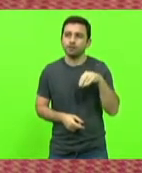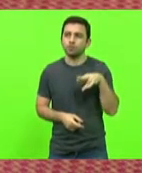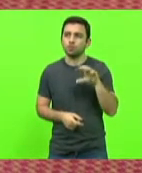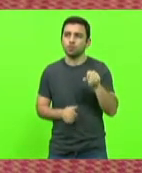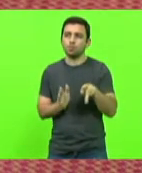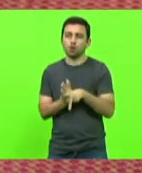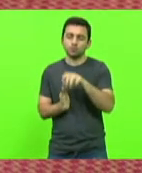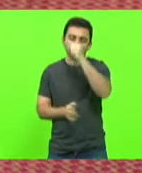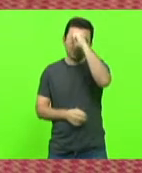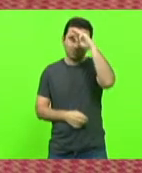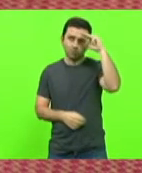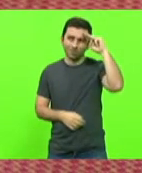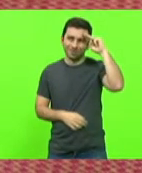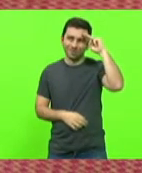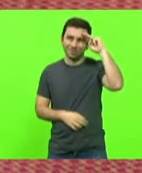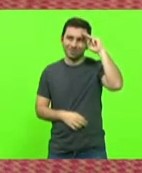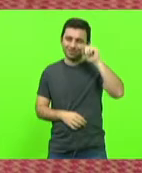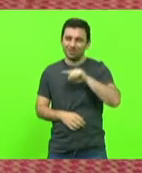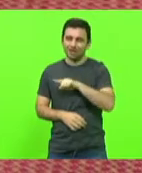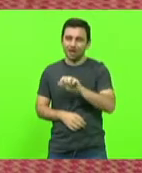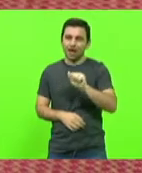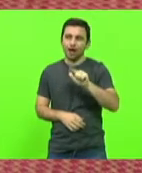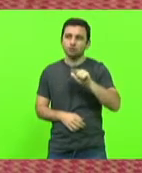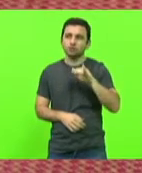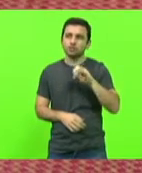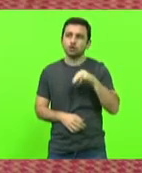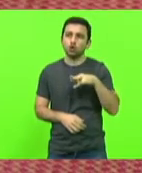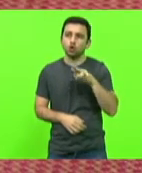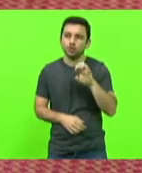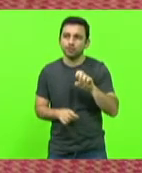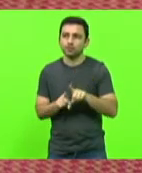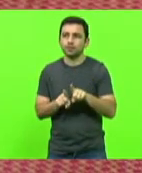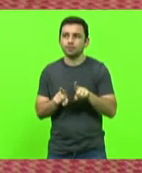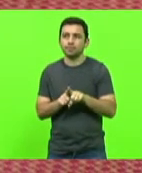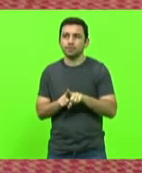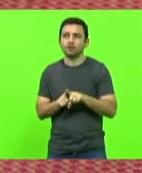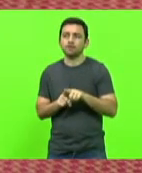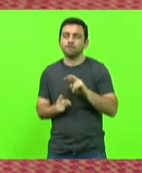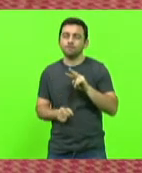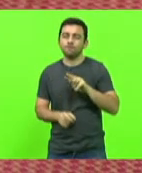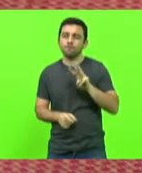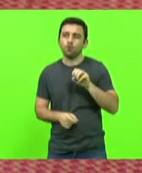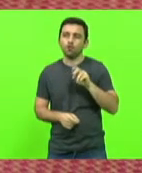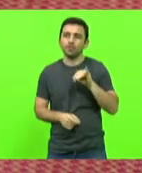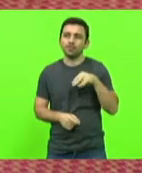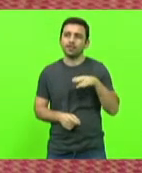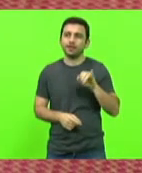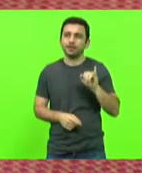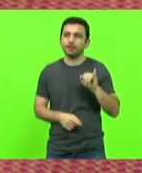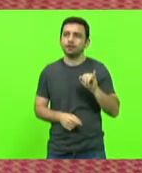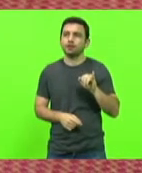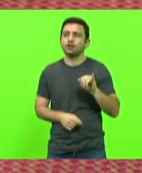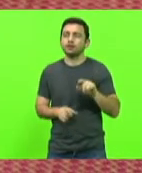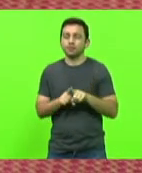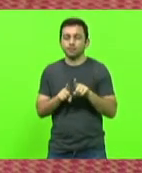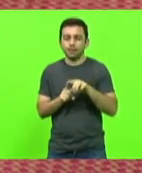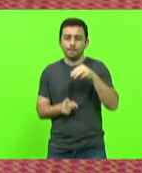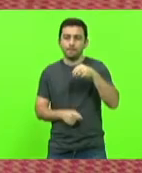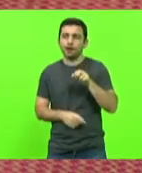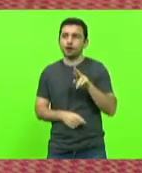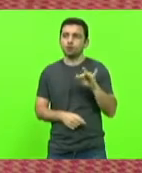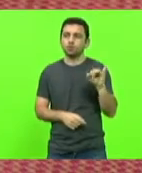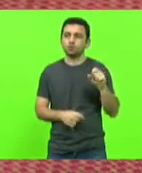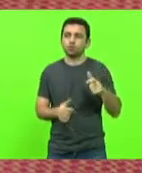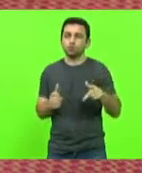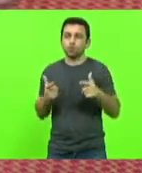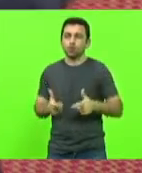do Oeste, o Alcione Schneider e o Valnei Trentin e o Marco Luiz Pens, de Paraíso,